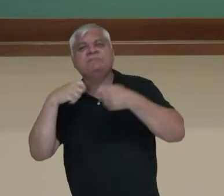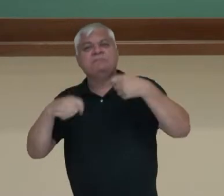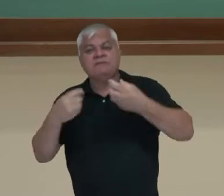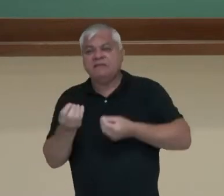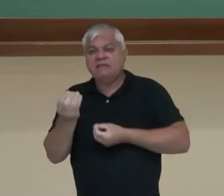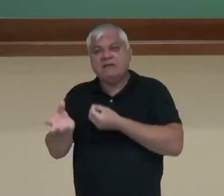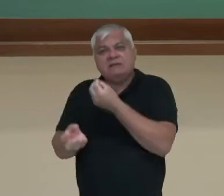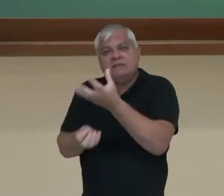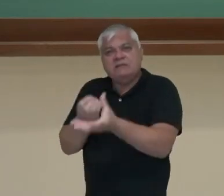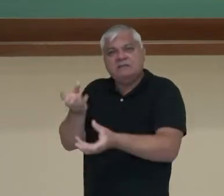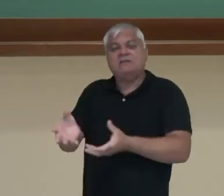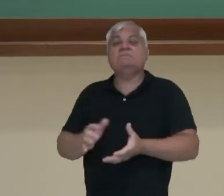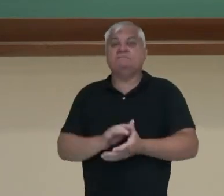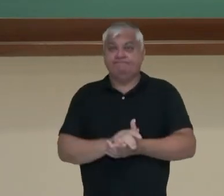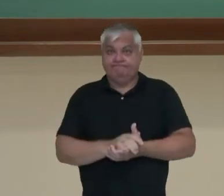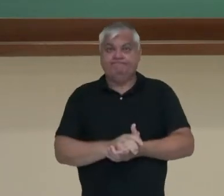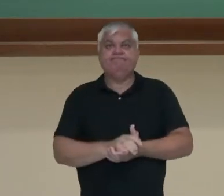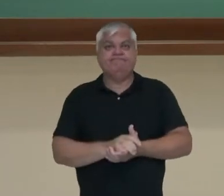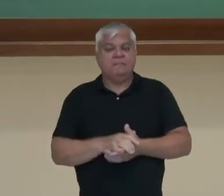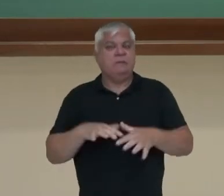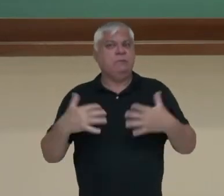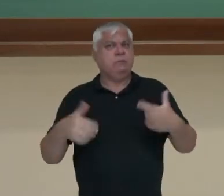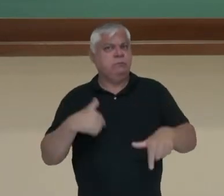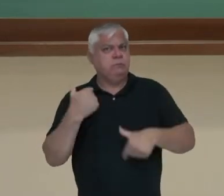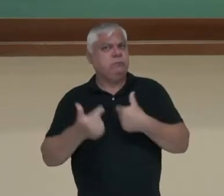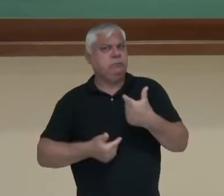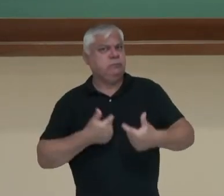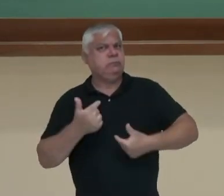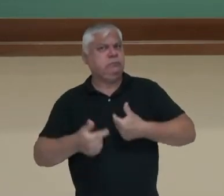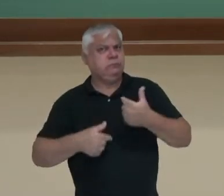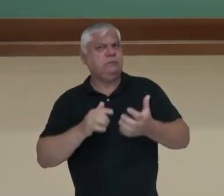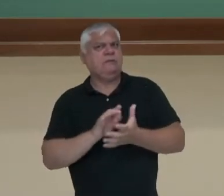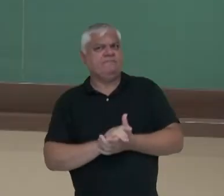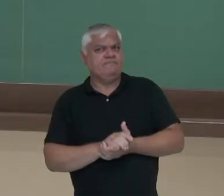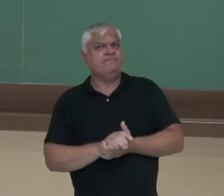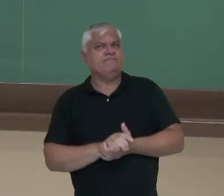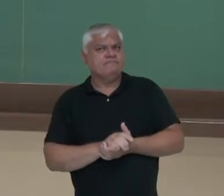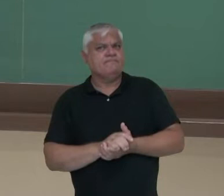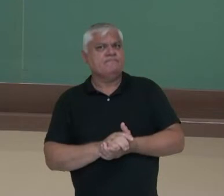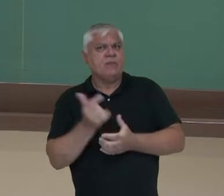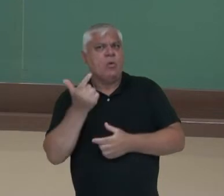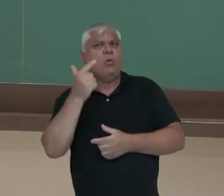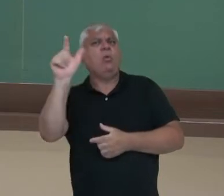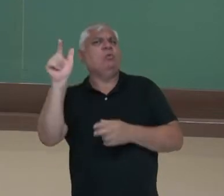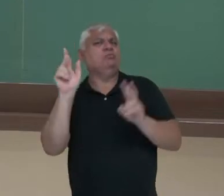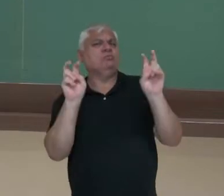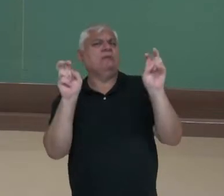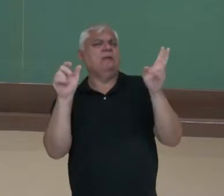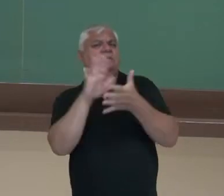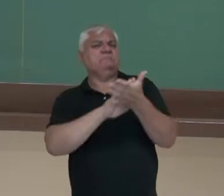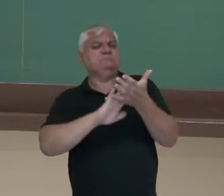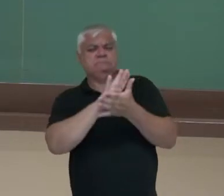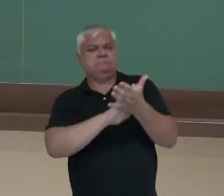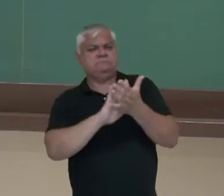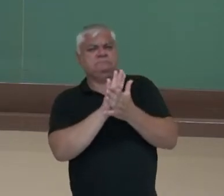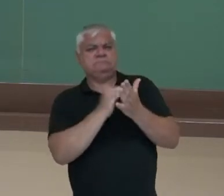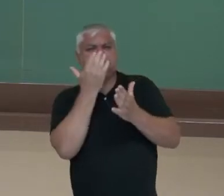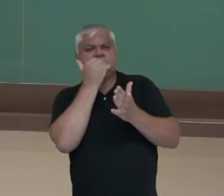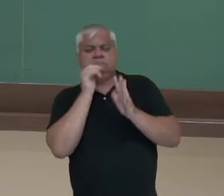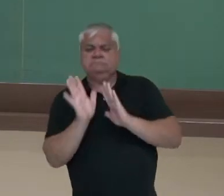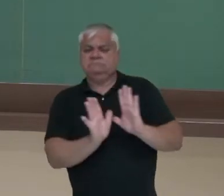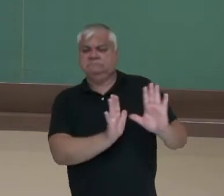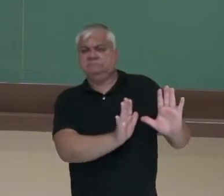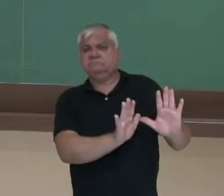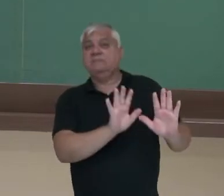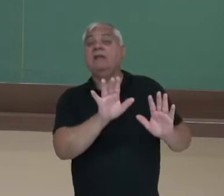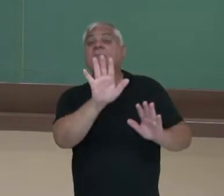sua alimentação. Mesmo assim, é um ponto discutível. Vou nem entrar em outros temas, né? Da parte de alimentação ali, a